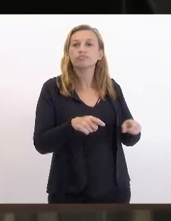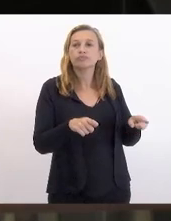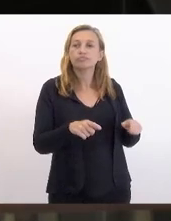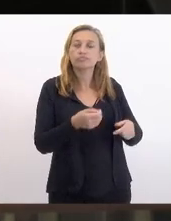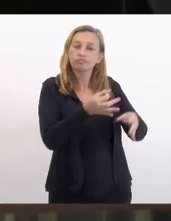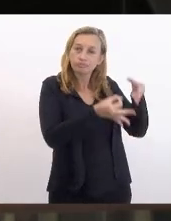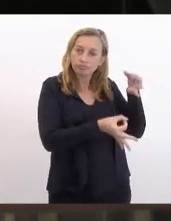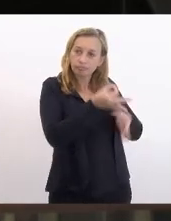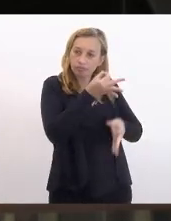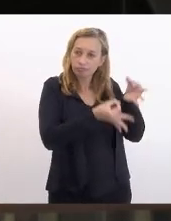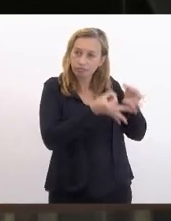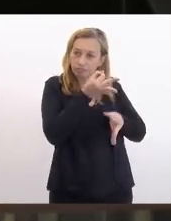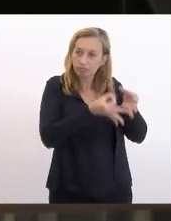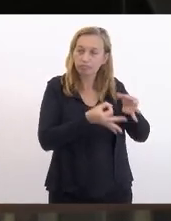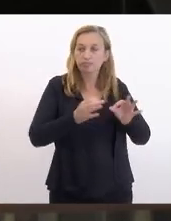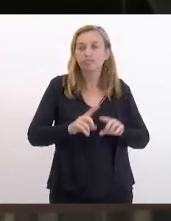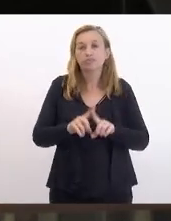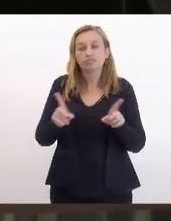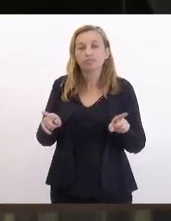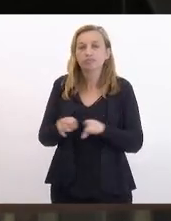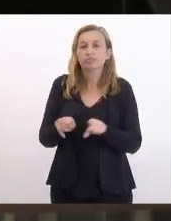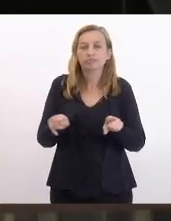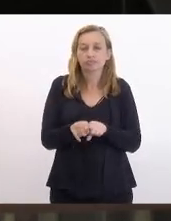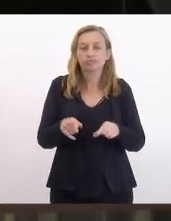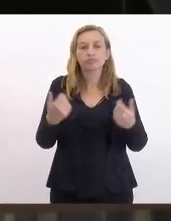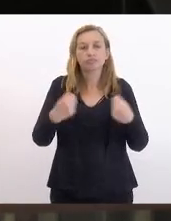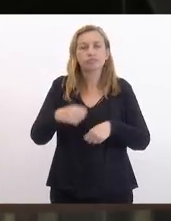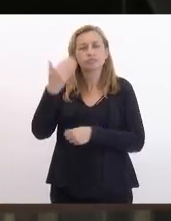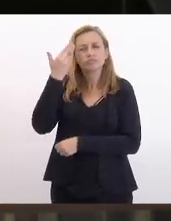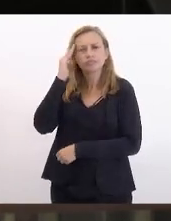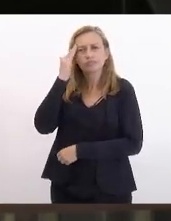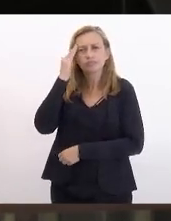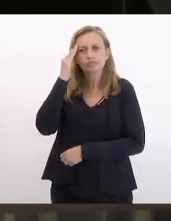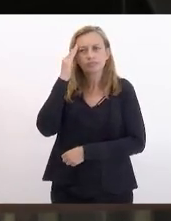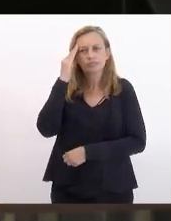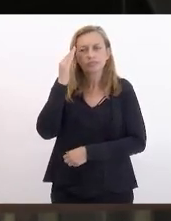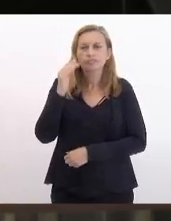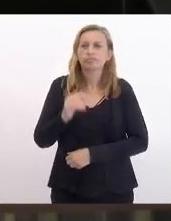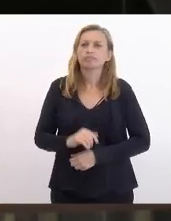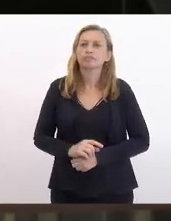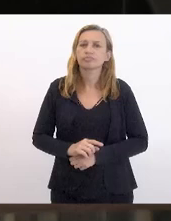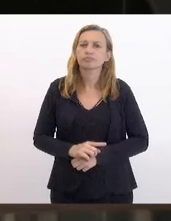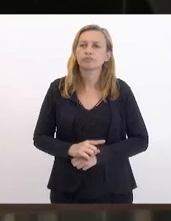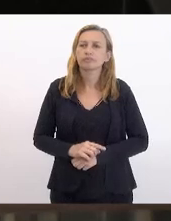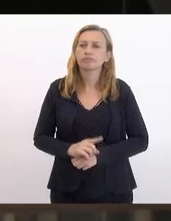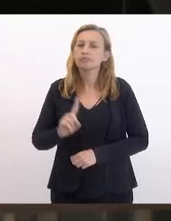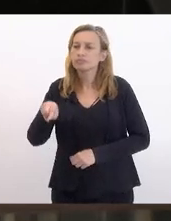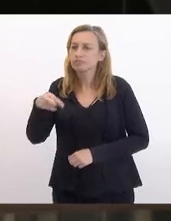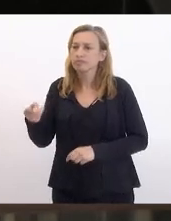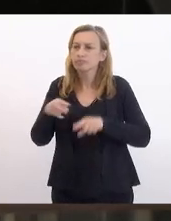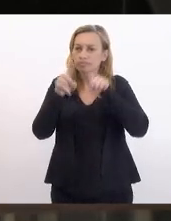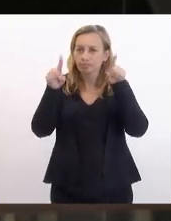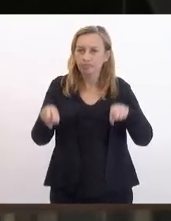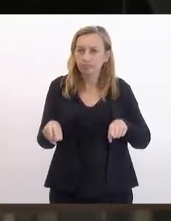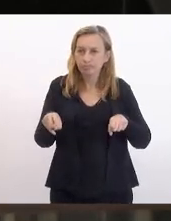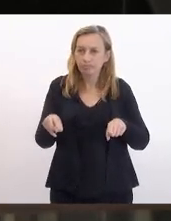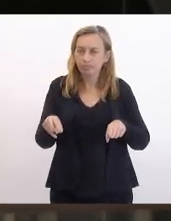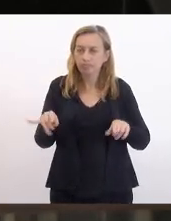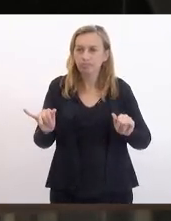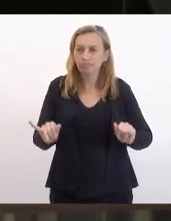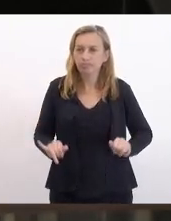apps judiciais porém tá nem devemos entender que após esses servidores têm